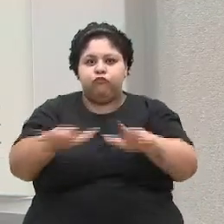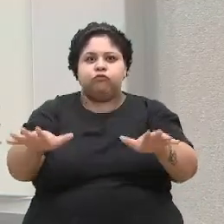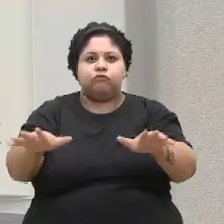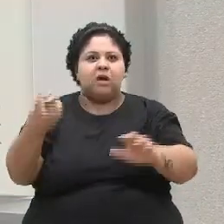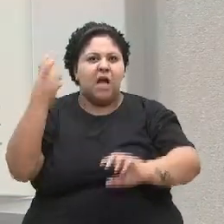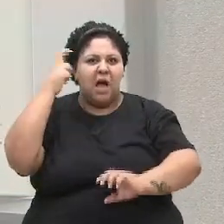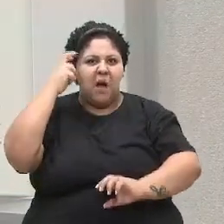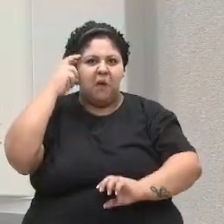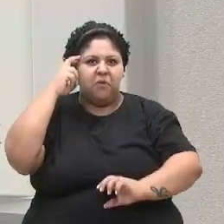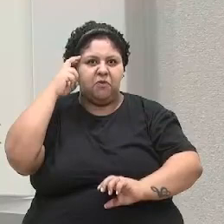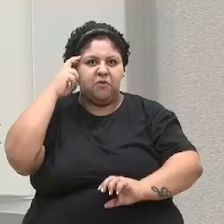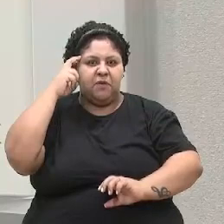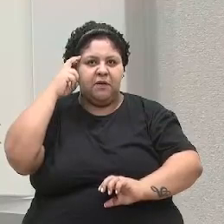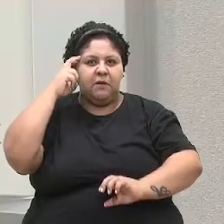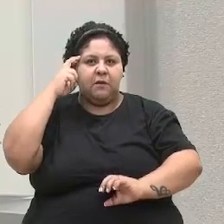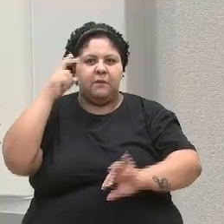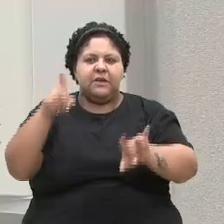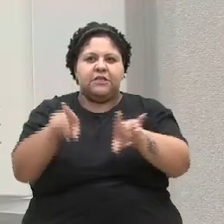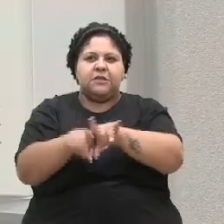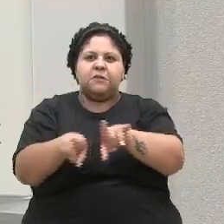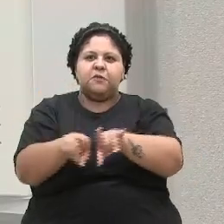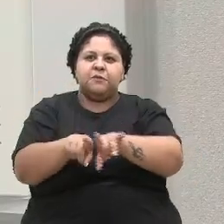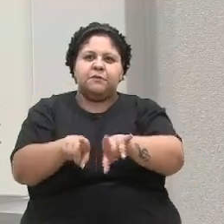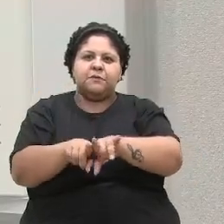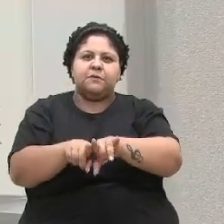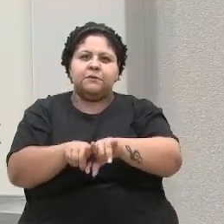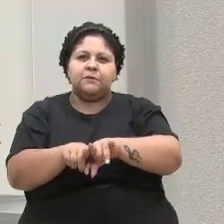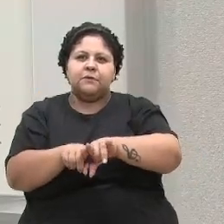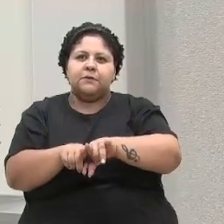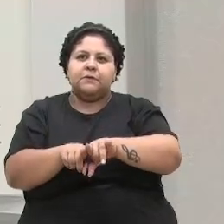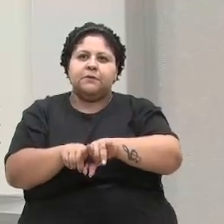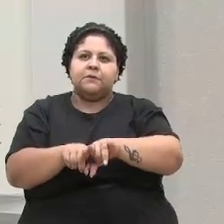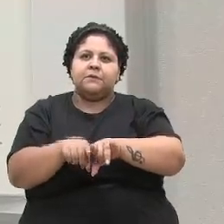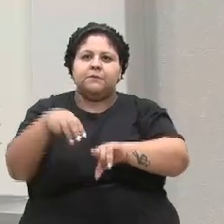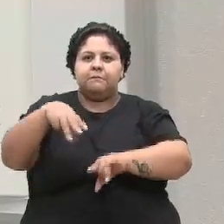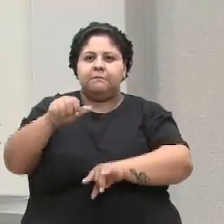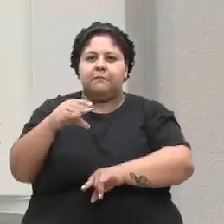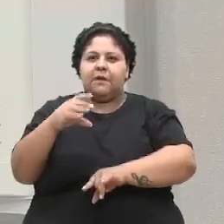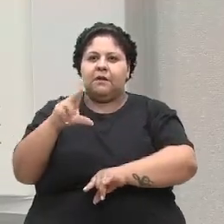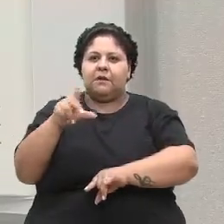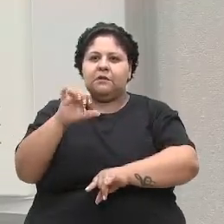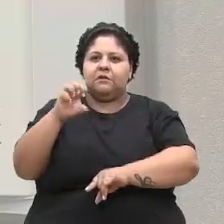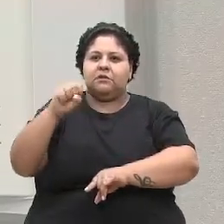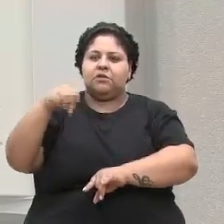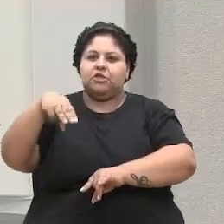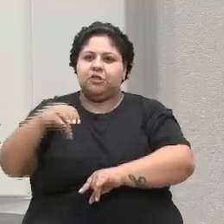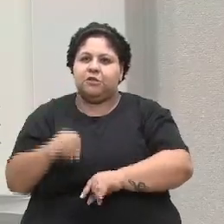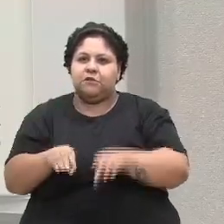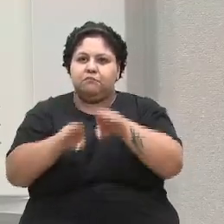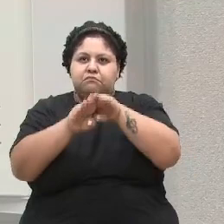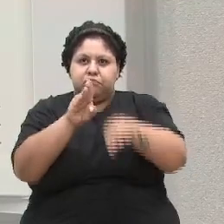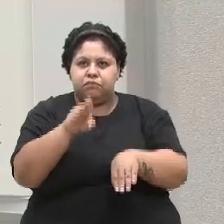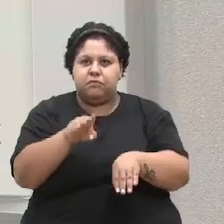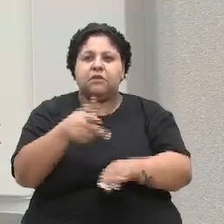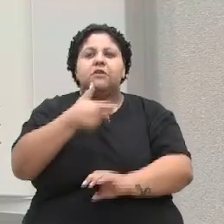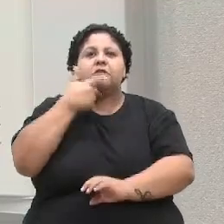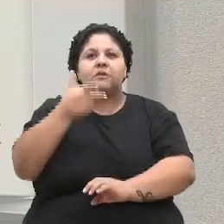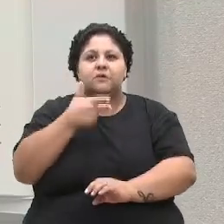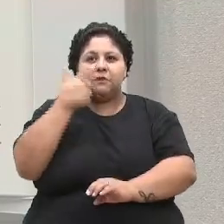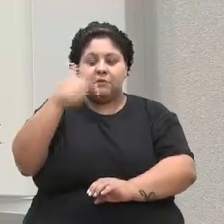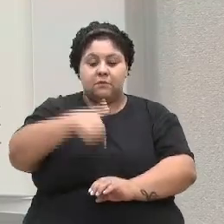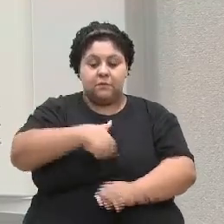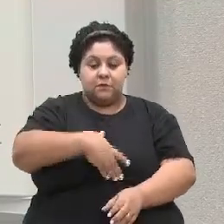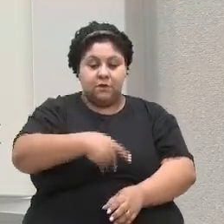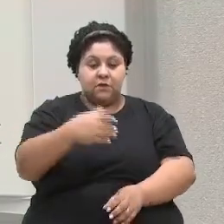cultura machista, né, e de desigualdade. É uma coisa que eu sempre falo, principalmente para minhas filhas, tenho